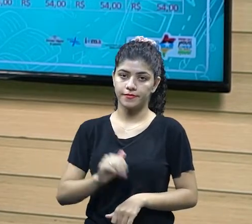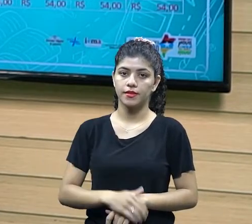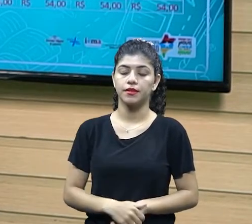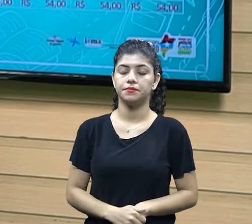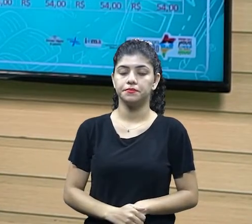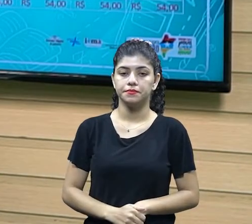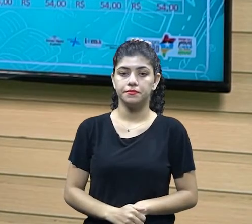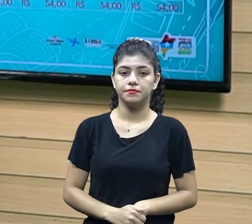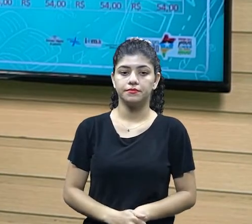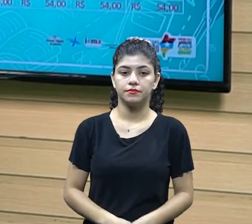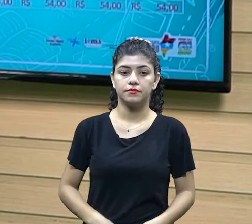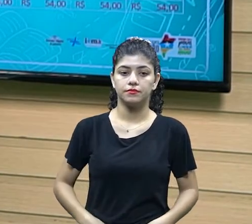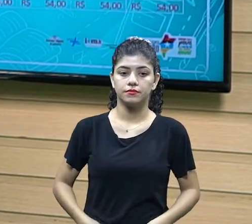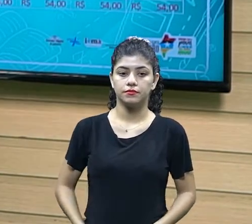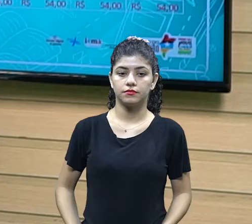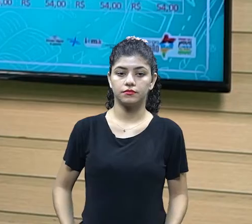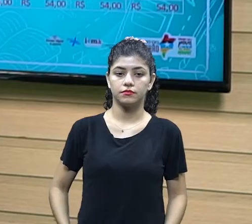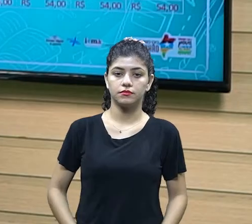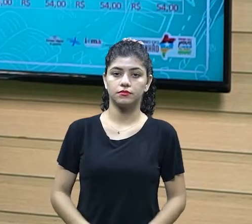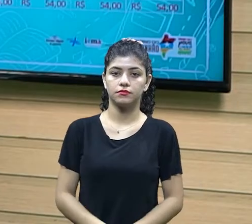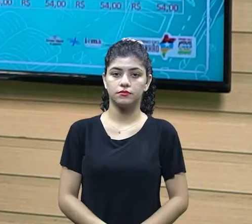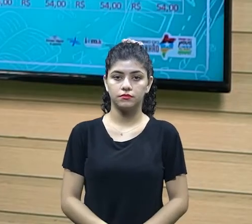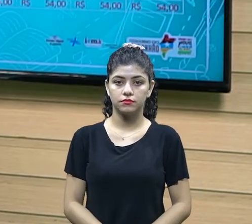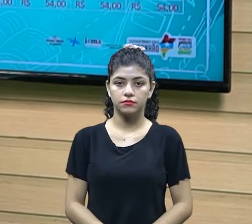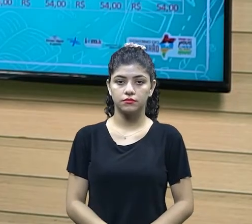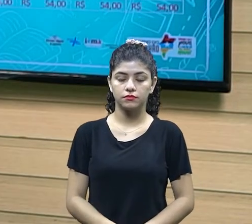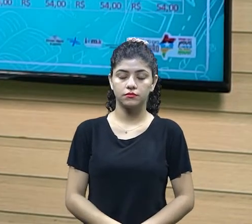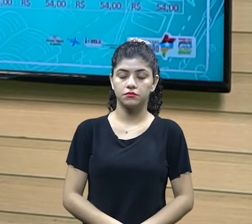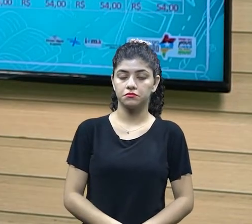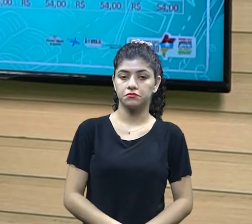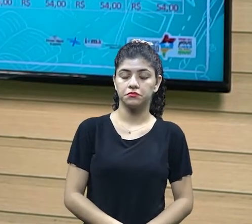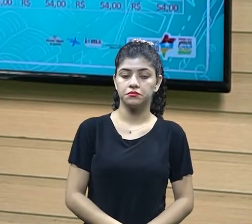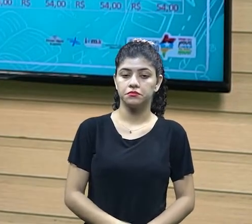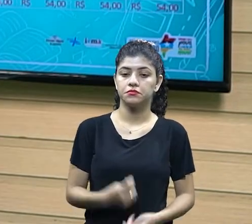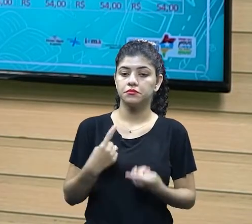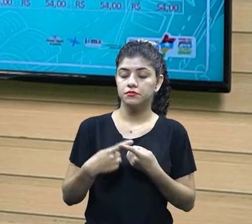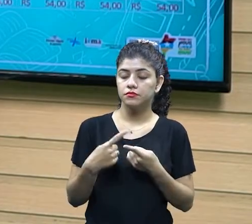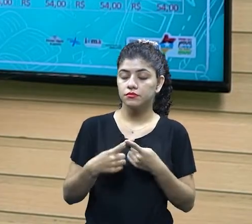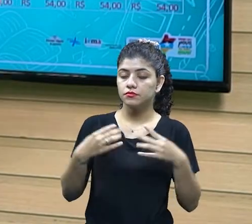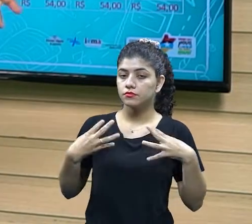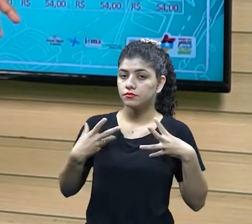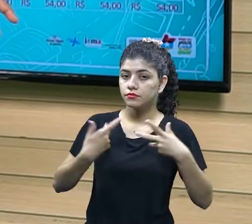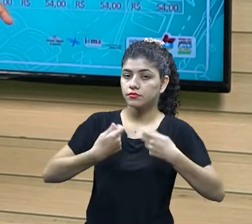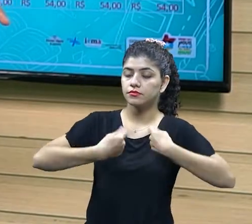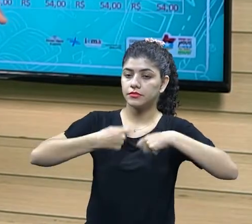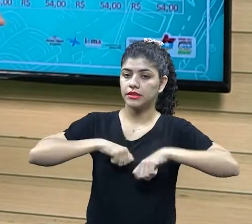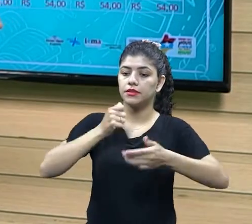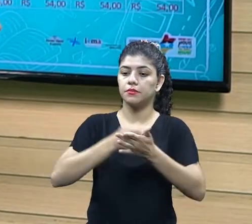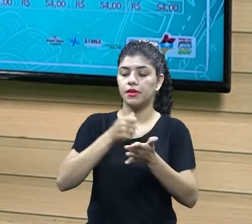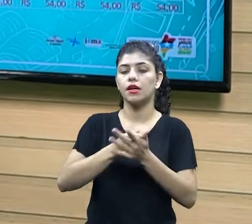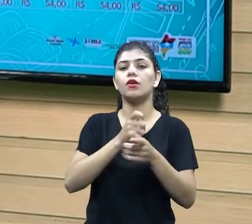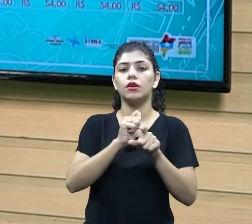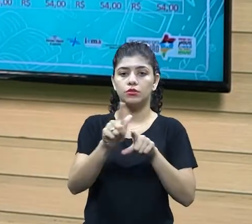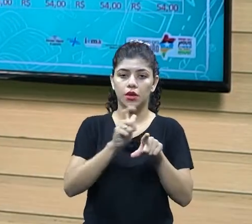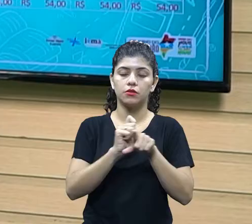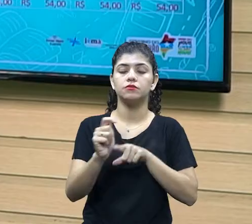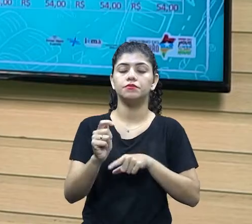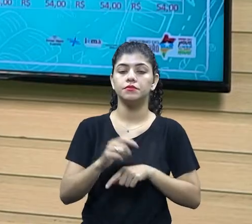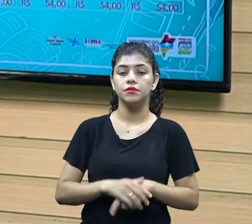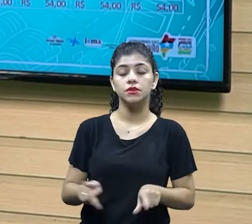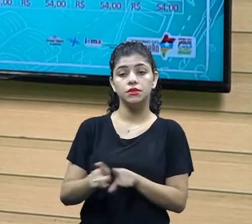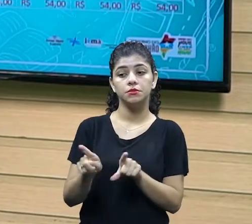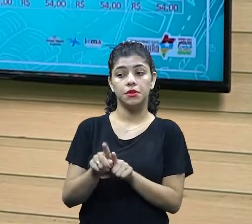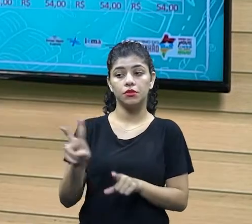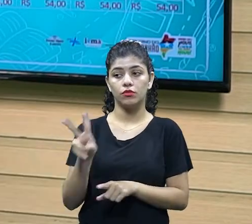certo? Ela é uma despesa fixa nos dois sentidos, porque todo mês ela tem que pagar o aluguel e o valor